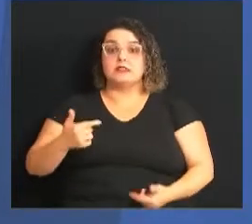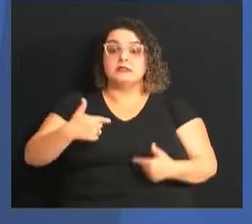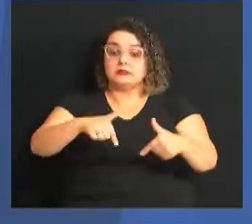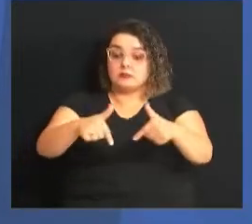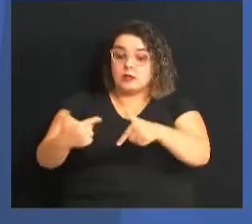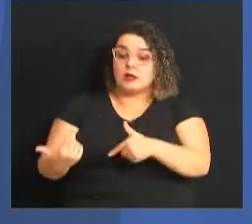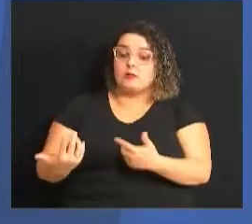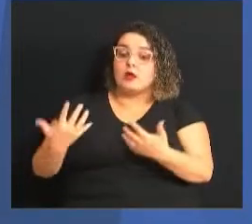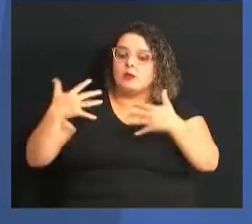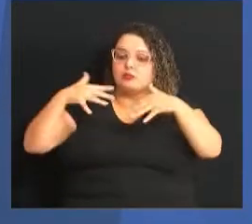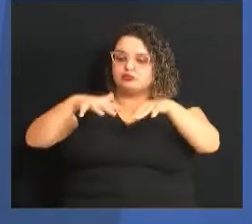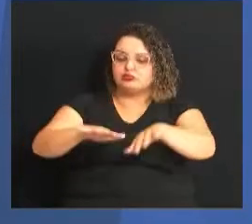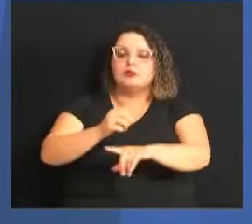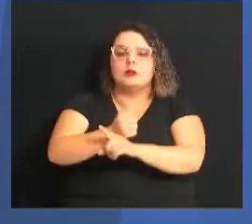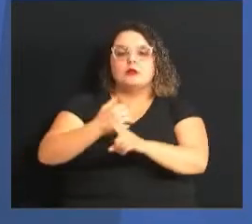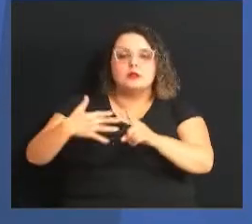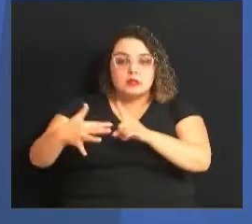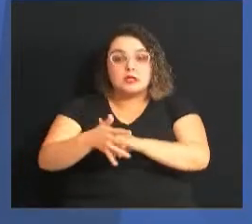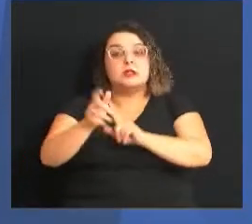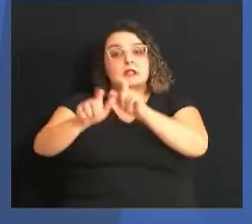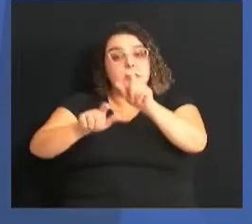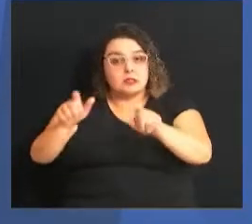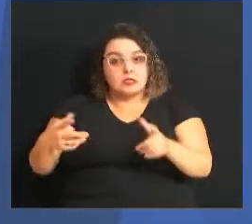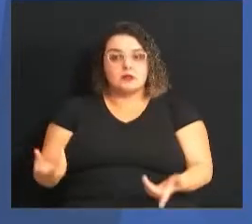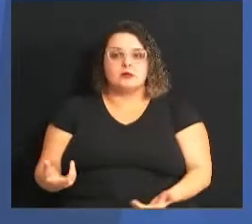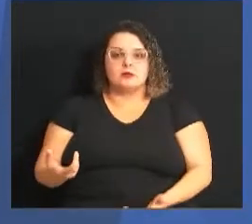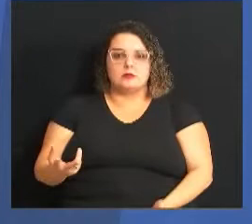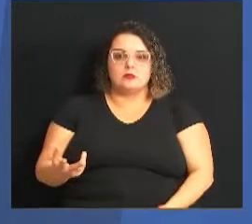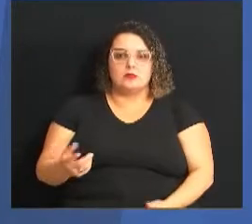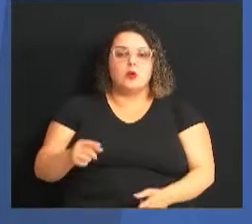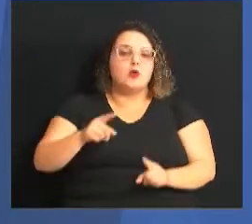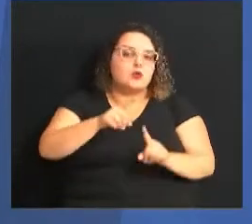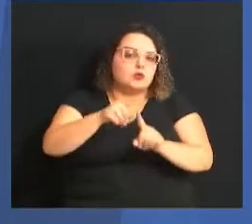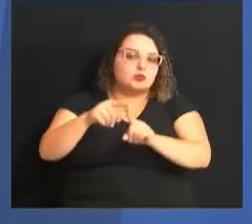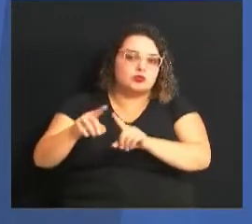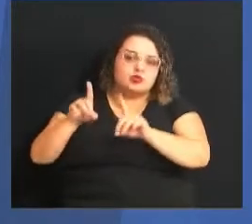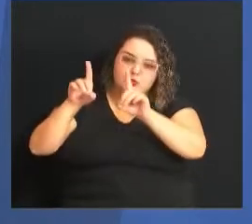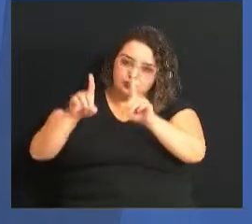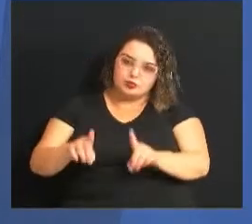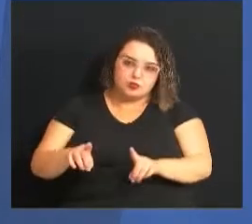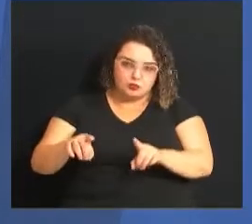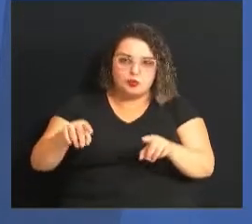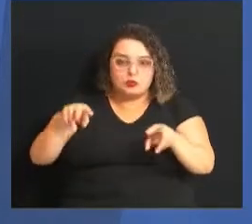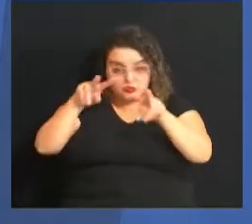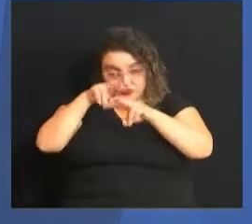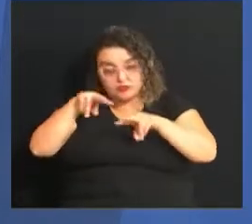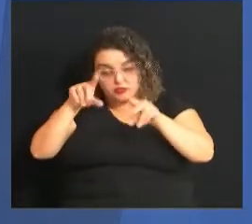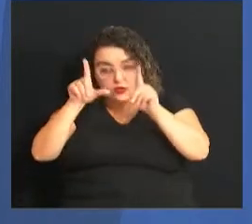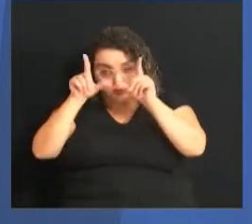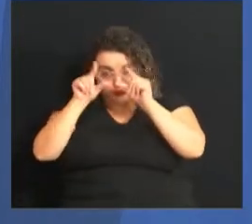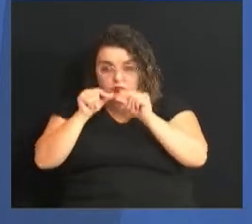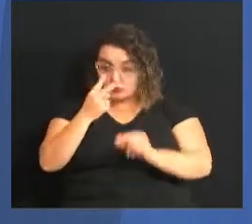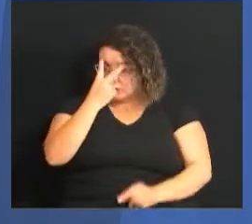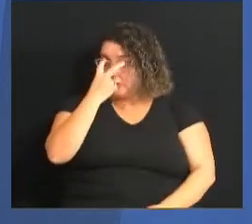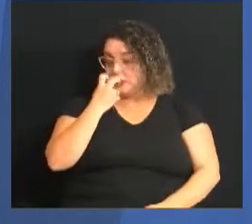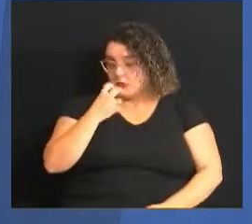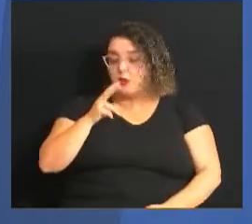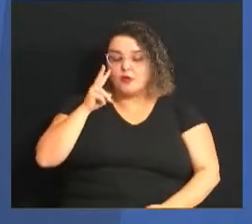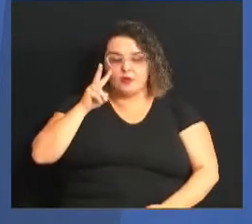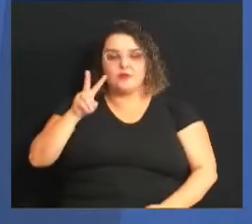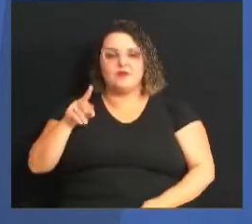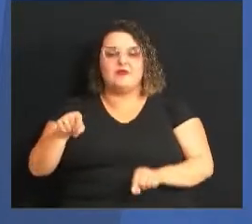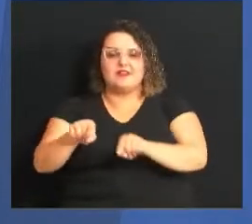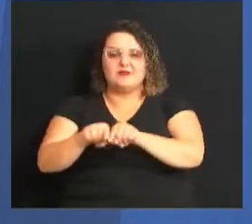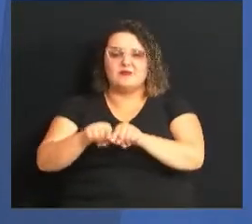social e tudo mais das pessoas com algum tipo de deficiência, visão, ou até as pessoas cegas também, como a gente viu aí, esse pessoal